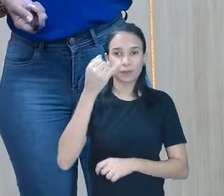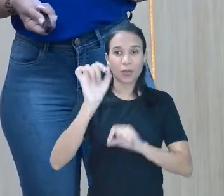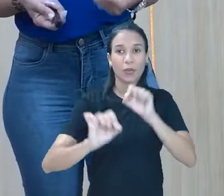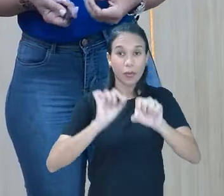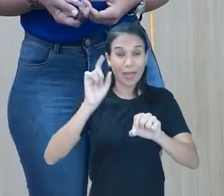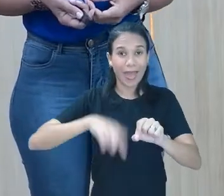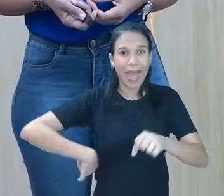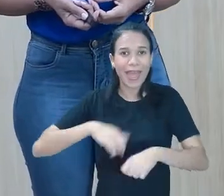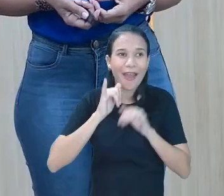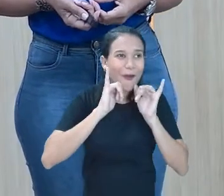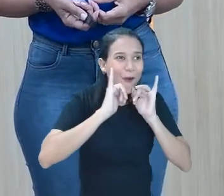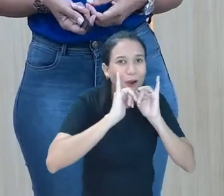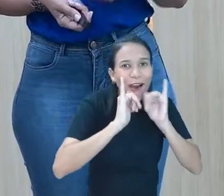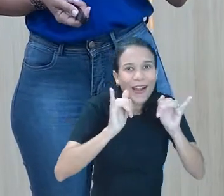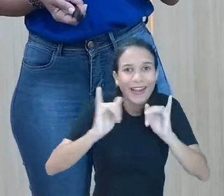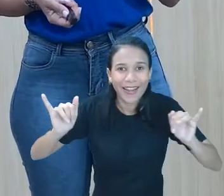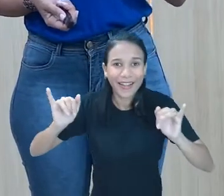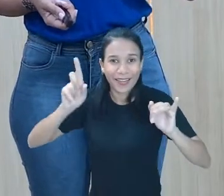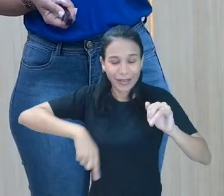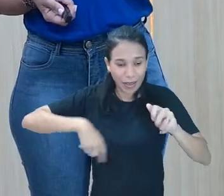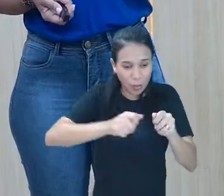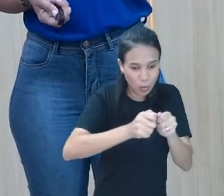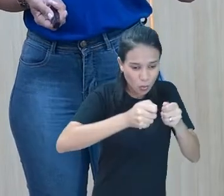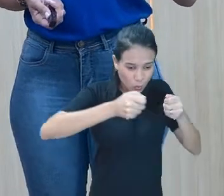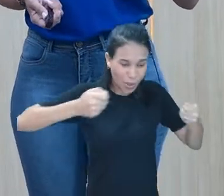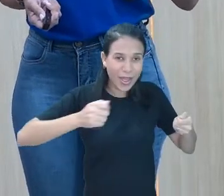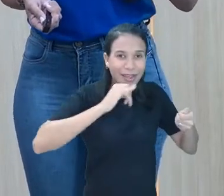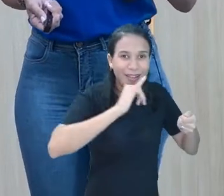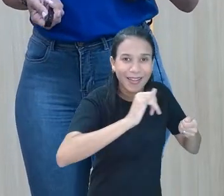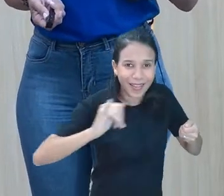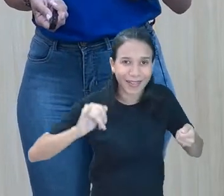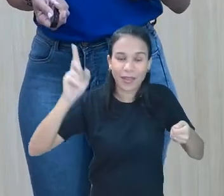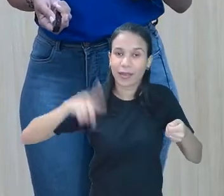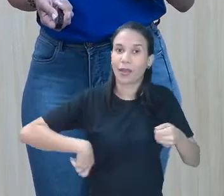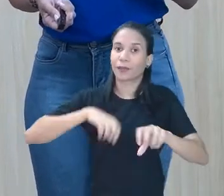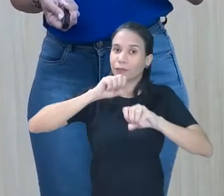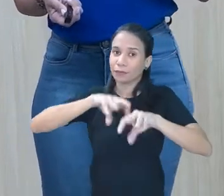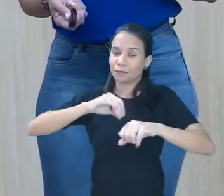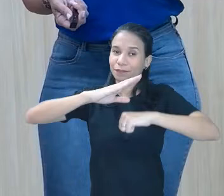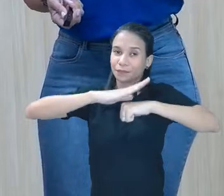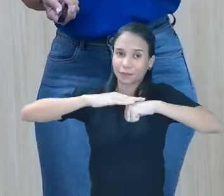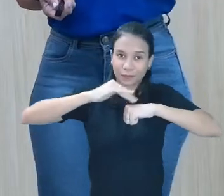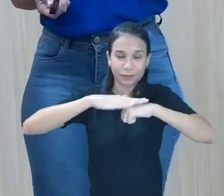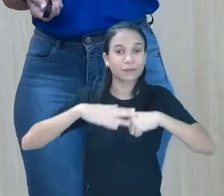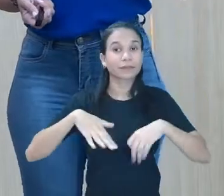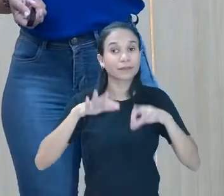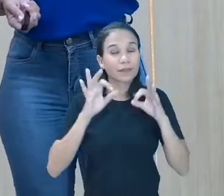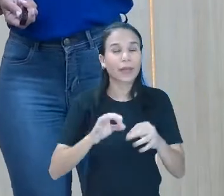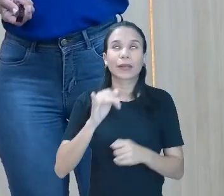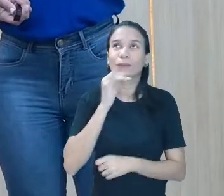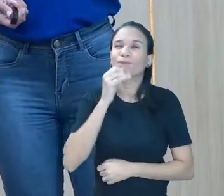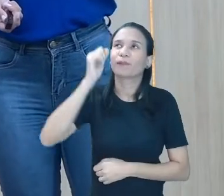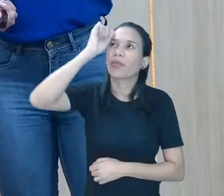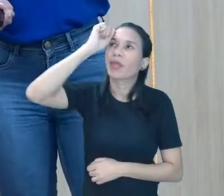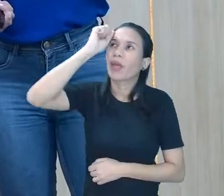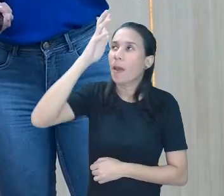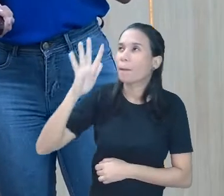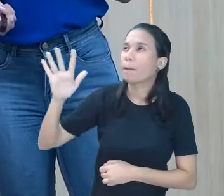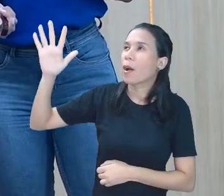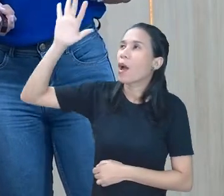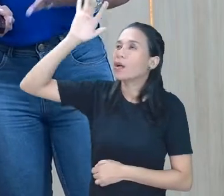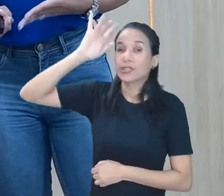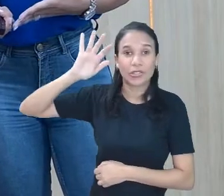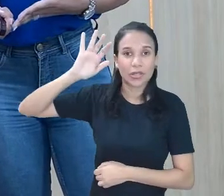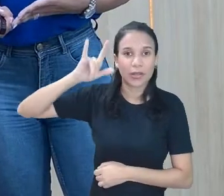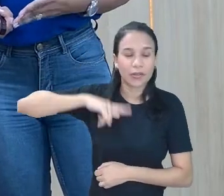é a contação de história. Né? E a gente está falando de educação afetiva, vamos lembrar. Né? Imaginem o quanto uma